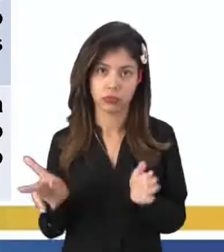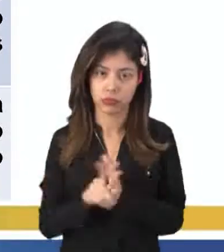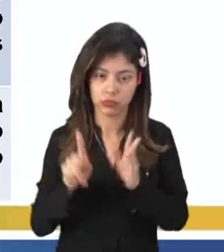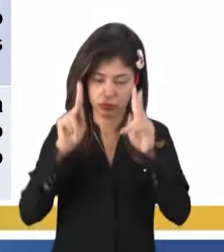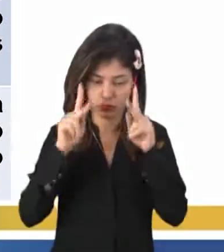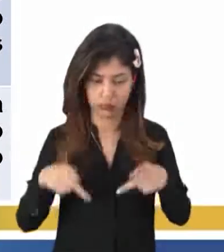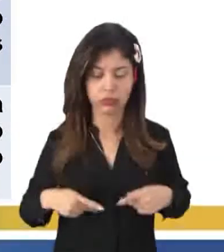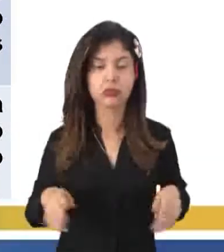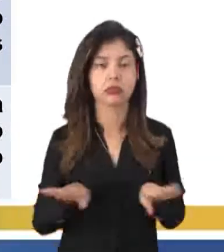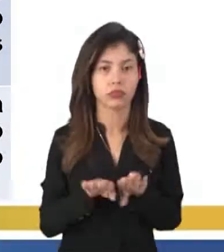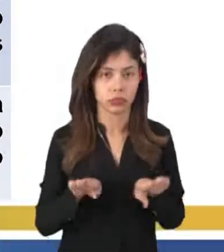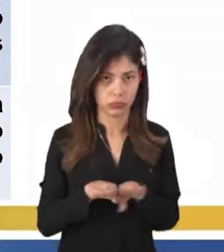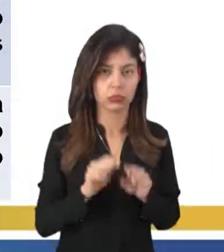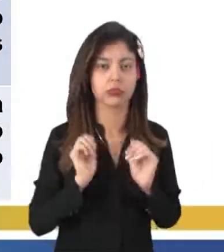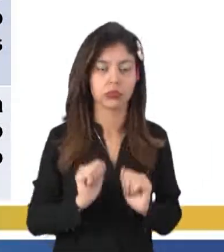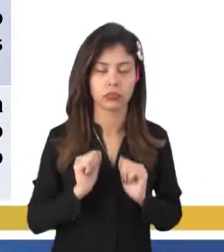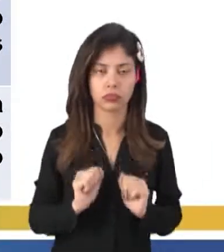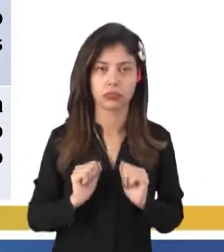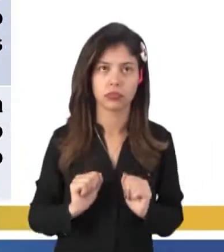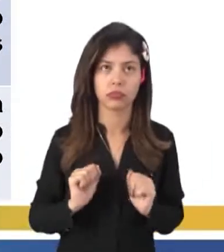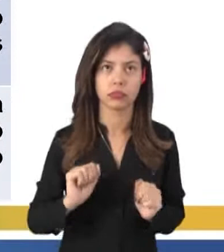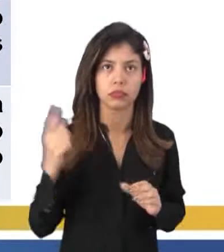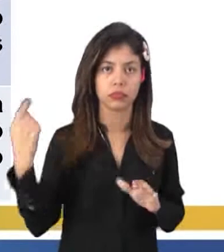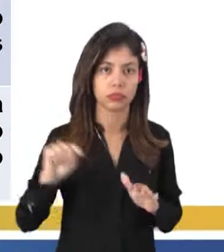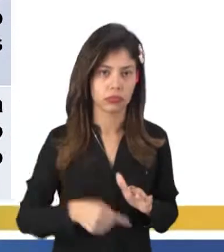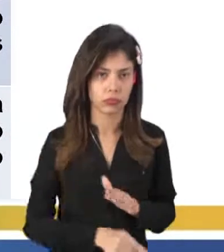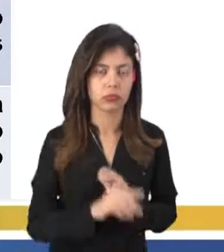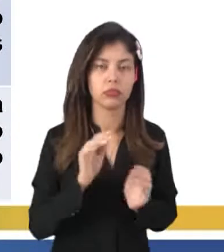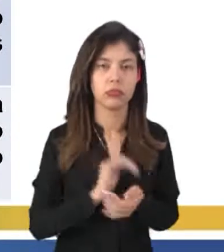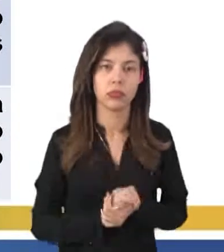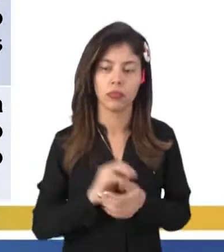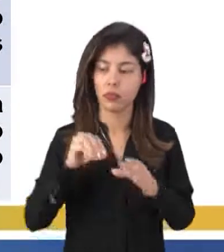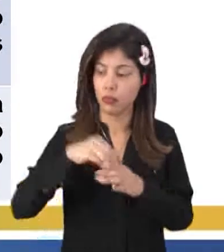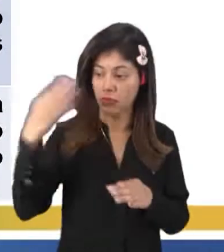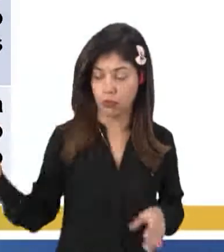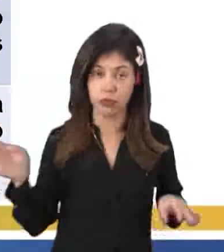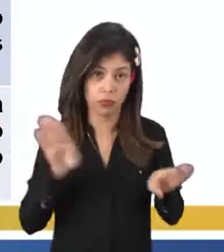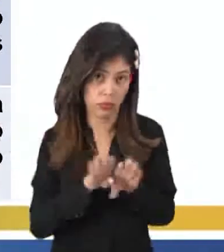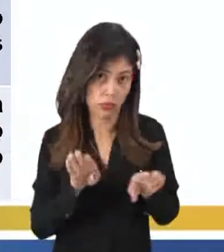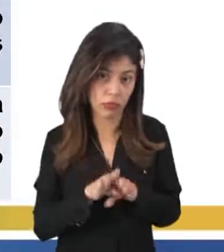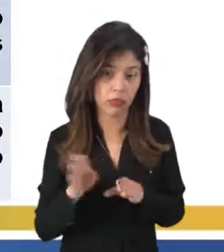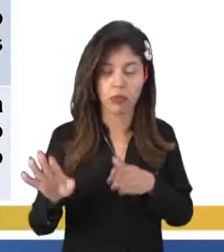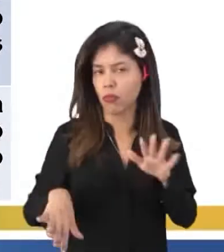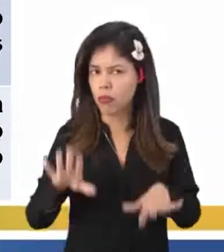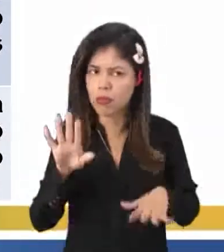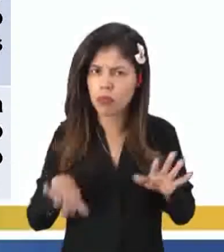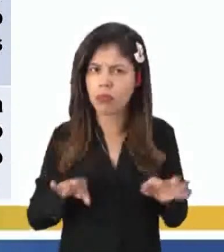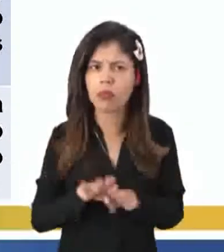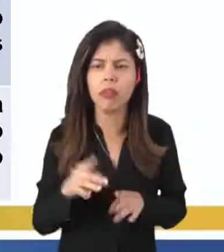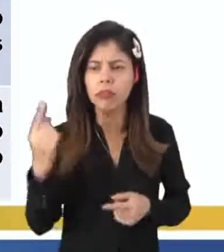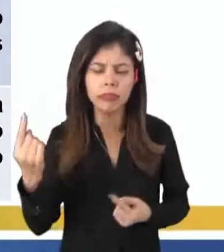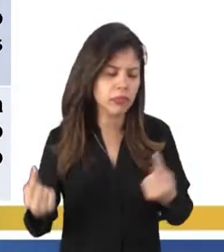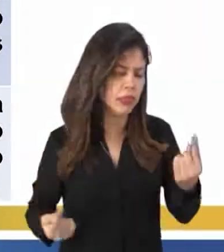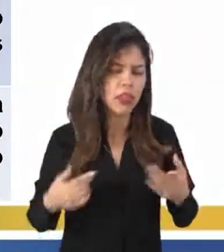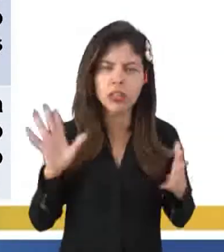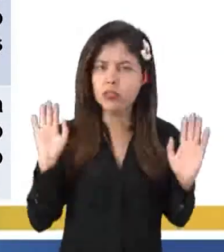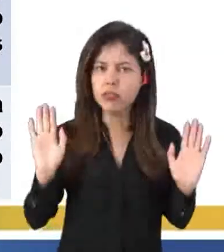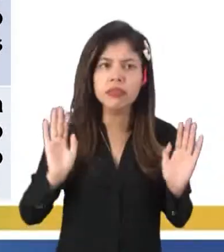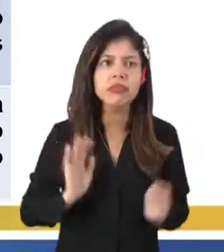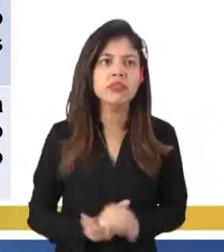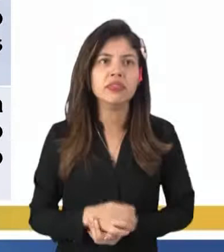ser resultantes de muitos fatores interno e externo, né, ou aleatório. No